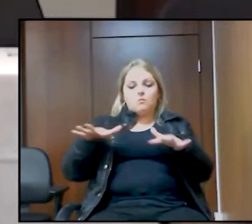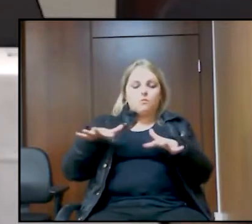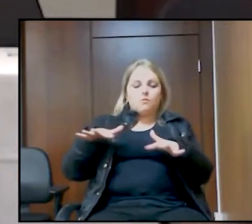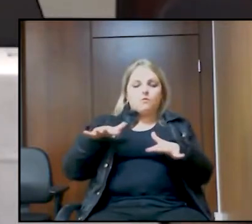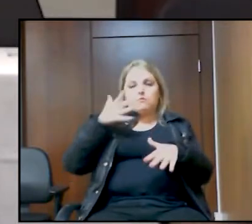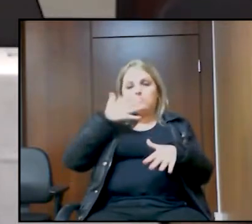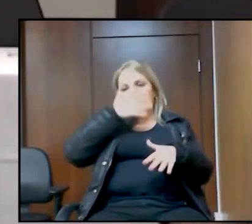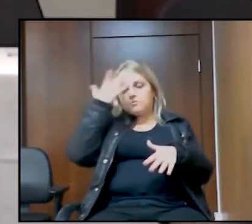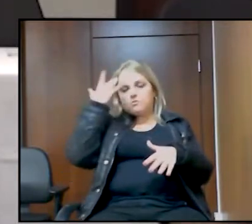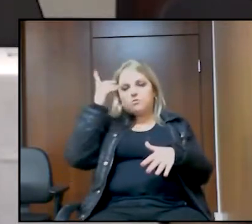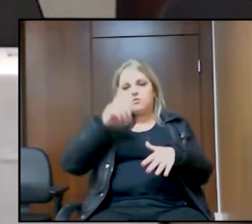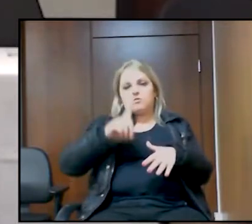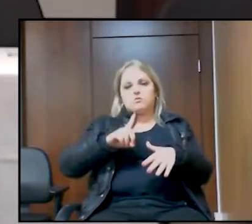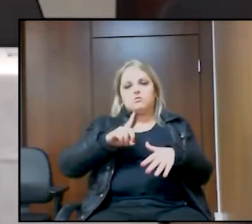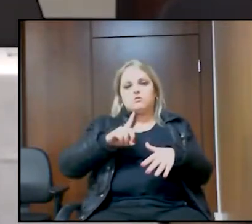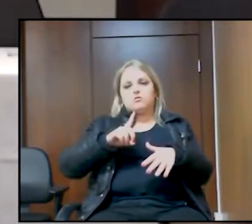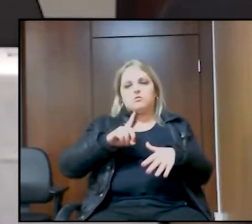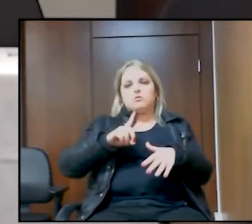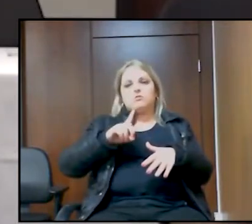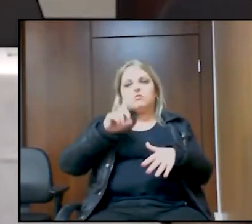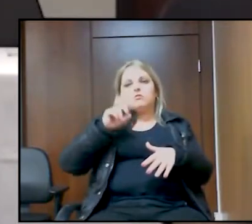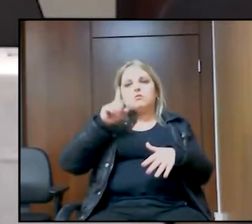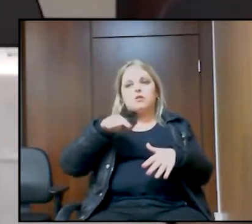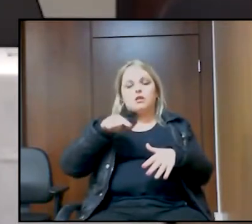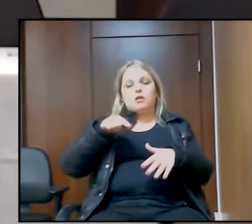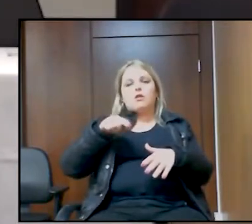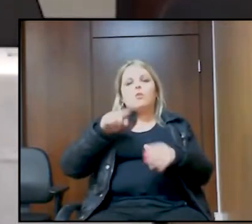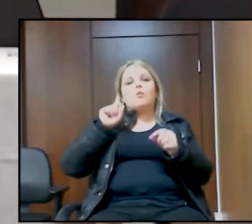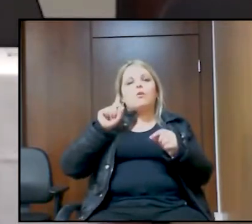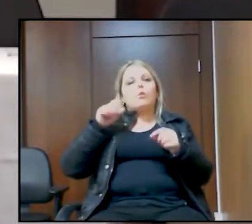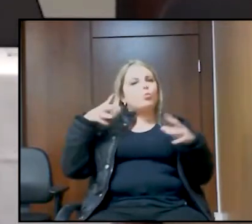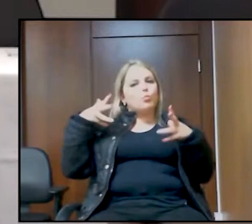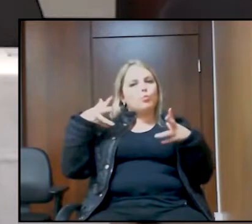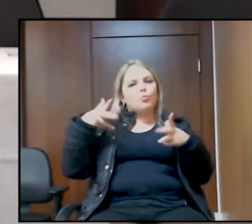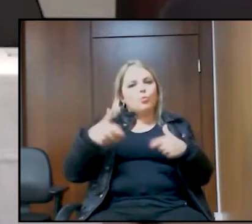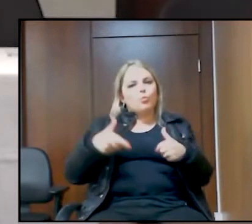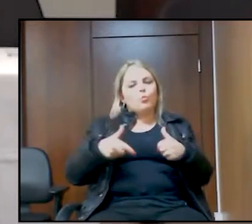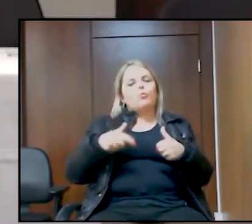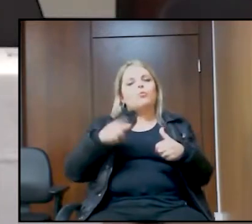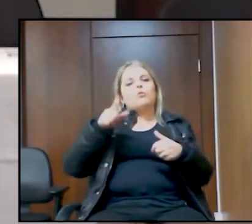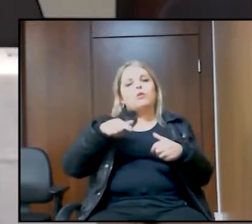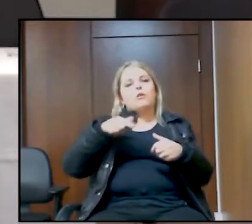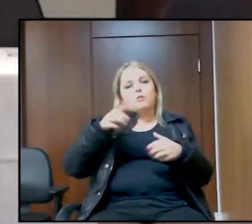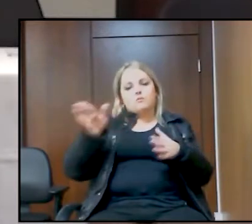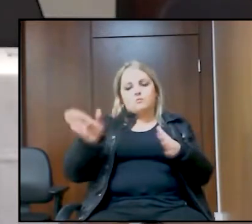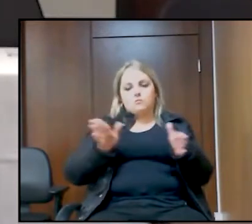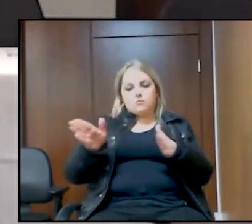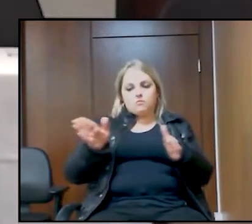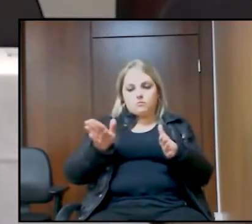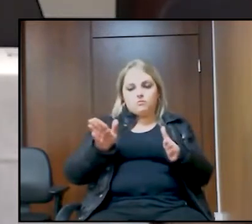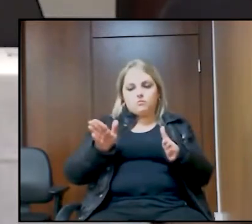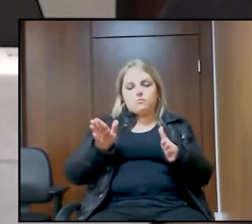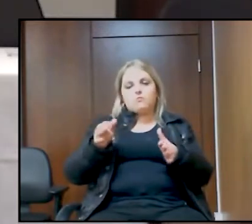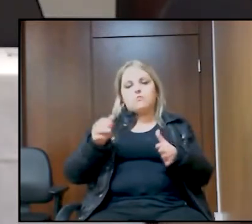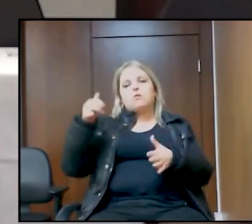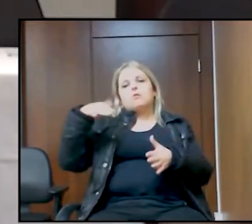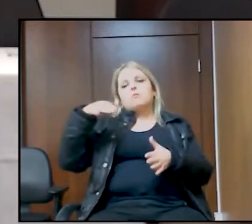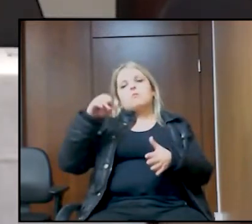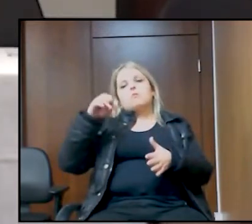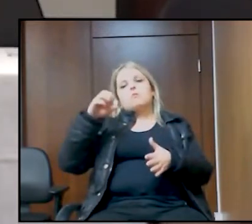embutida nisso, na mobilidade em cadeia. Ou seja, a acessibilidade e a mobilidade são elos de uma